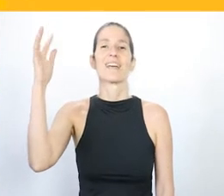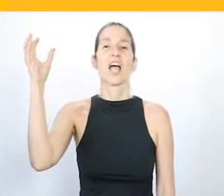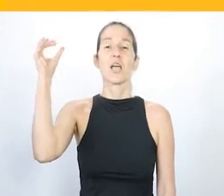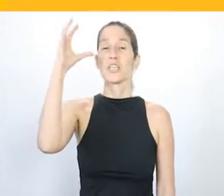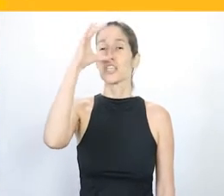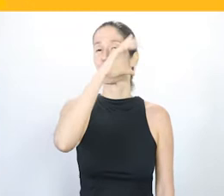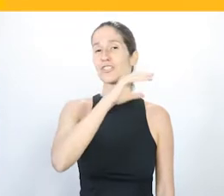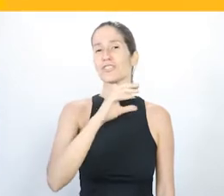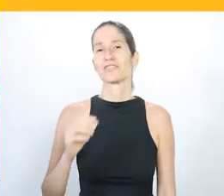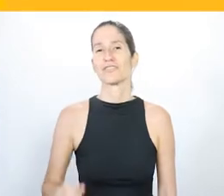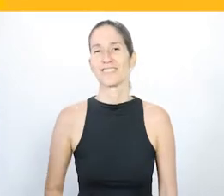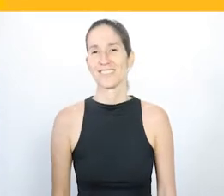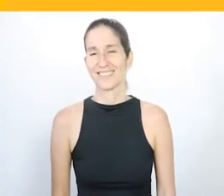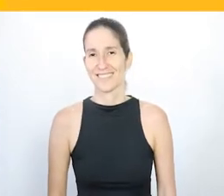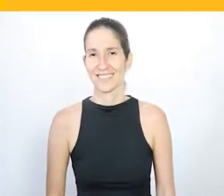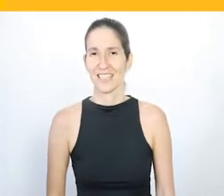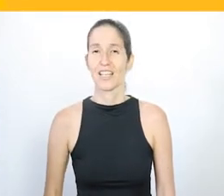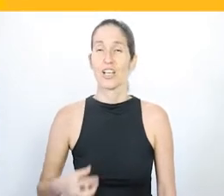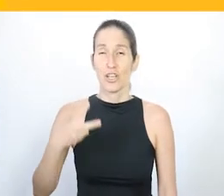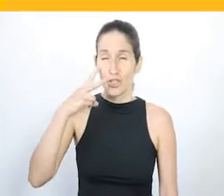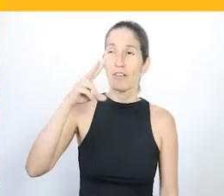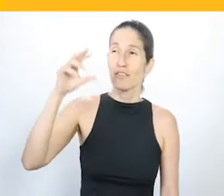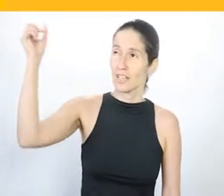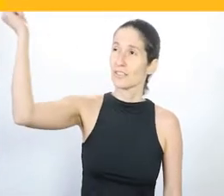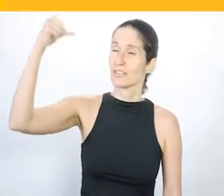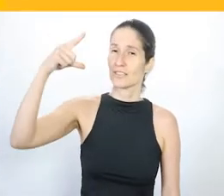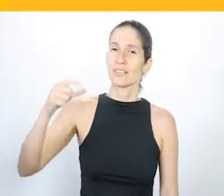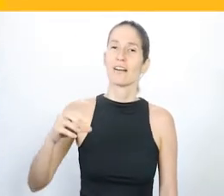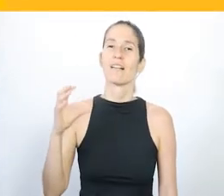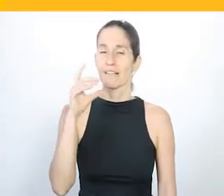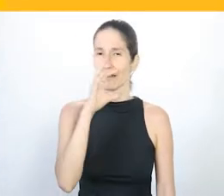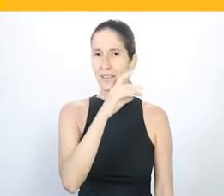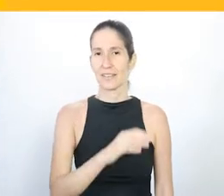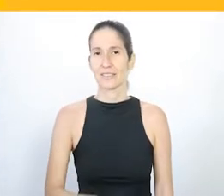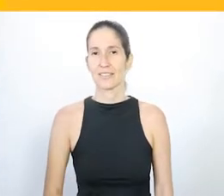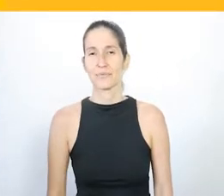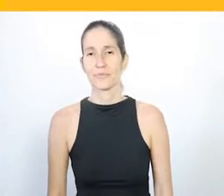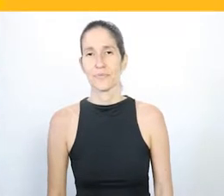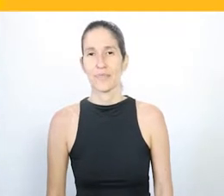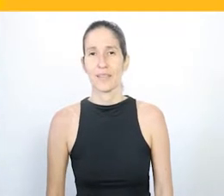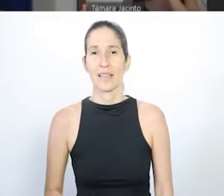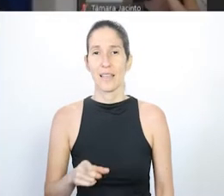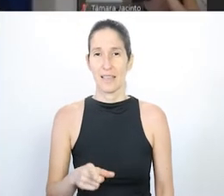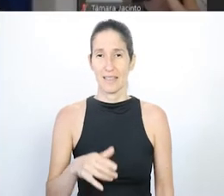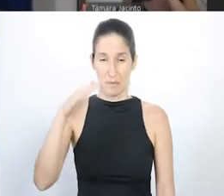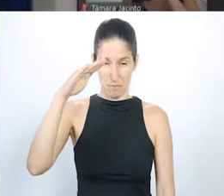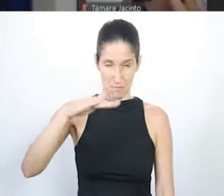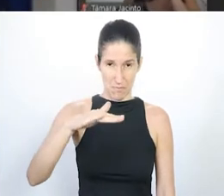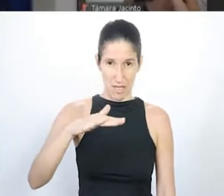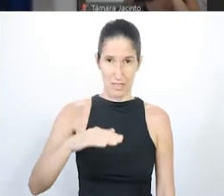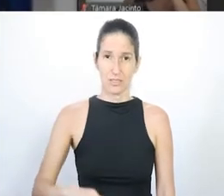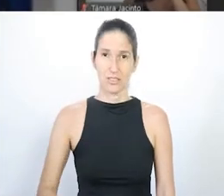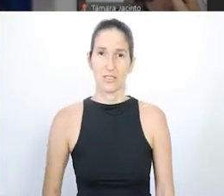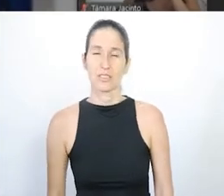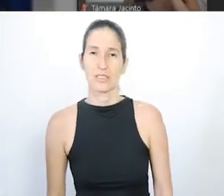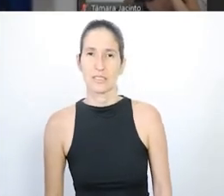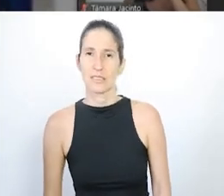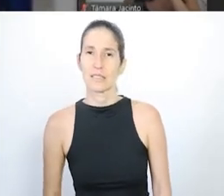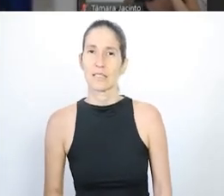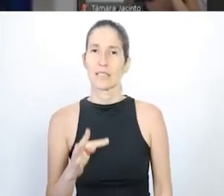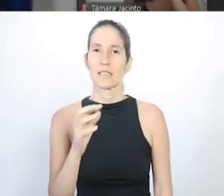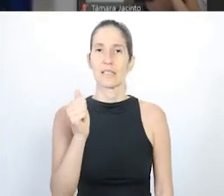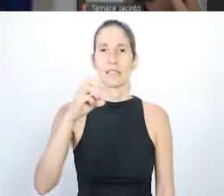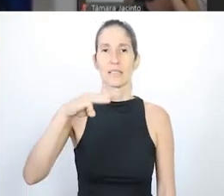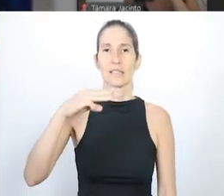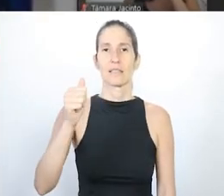que aí tá, o raio do sol está muito quente aí. Olha, essa baixinha, Câmara Jacinto, é uma das responsáveis, né,